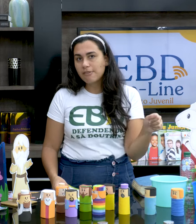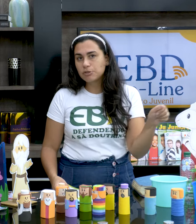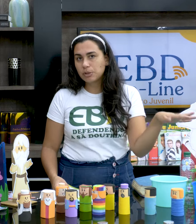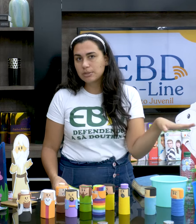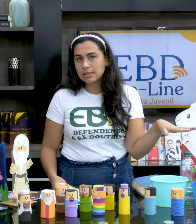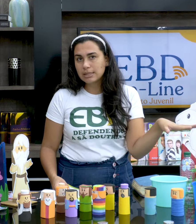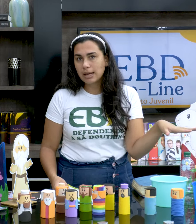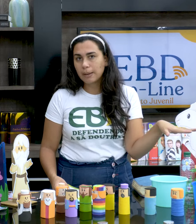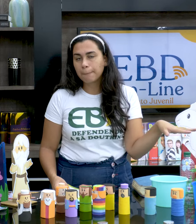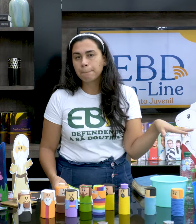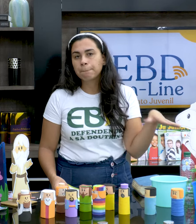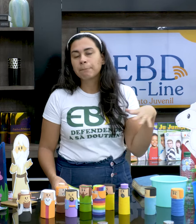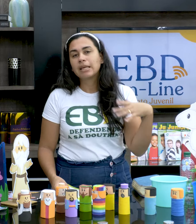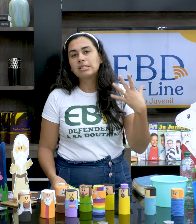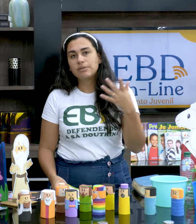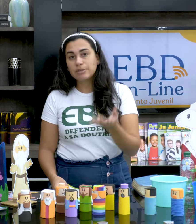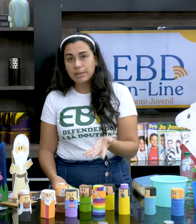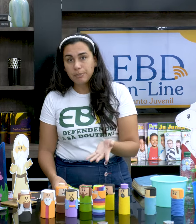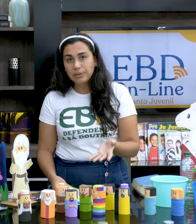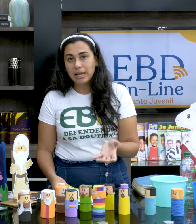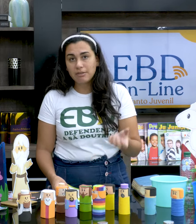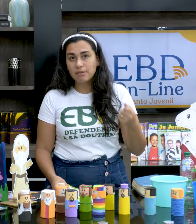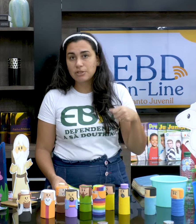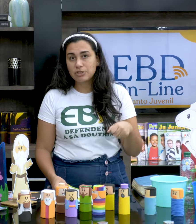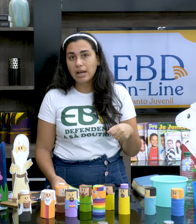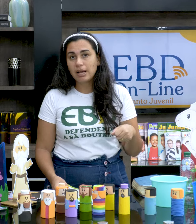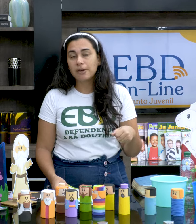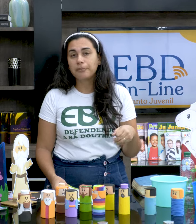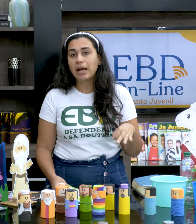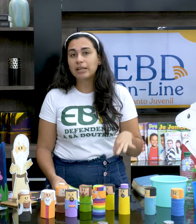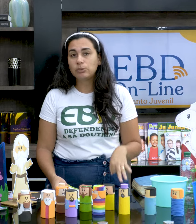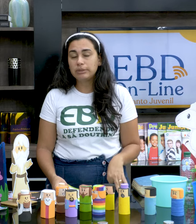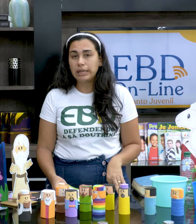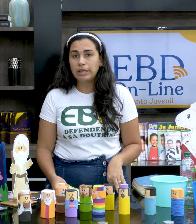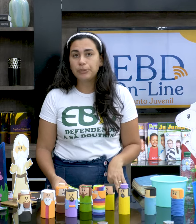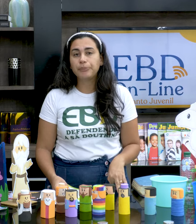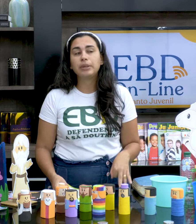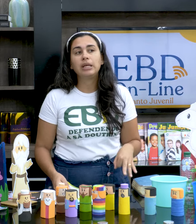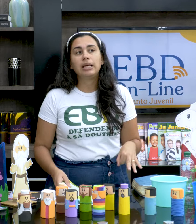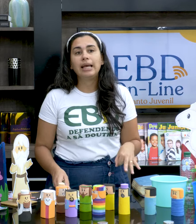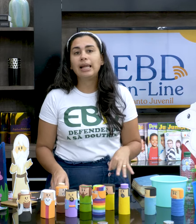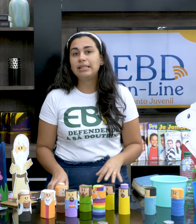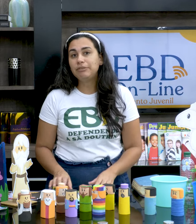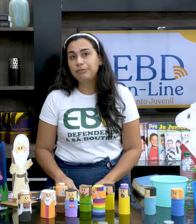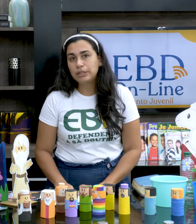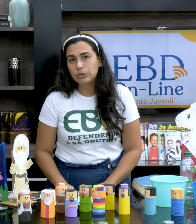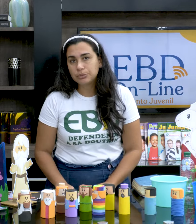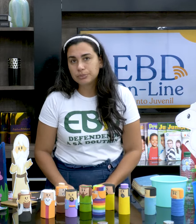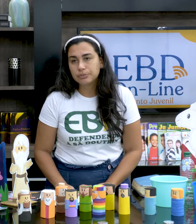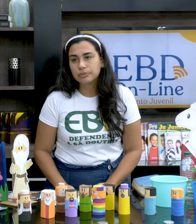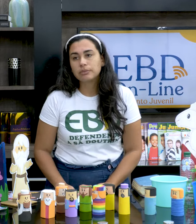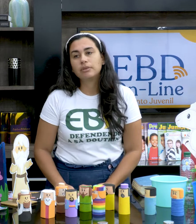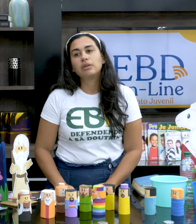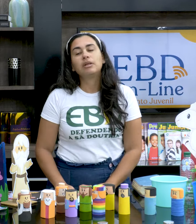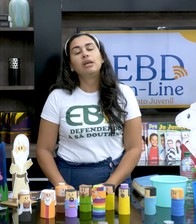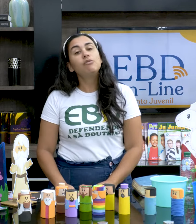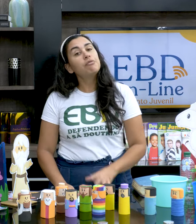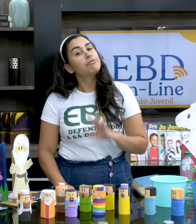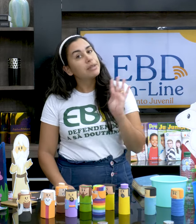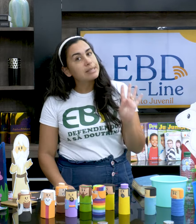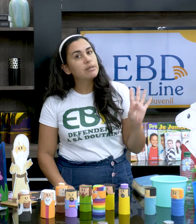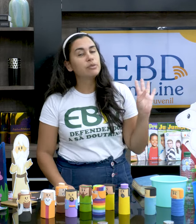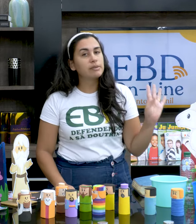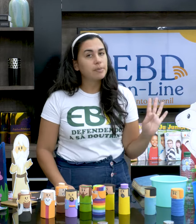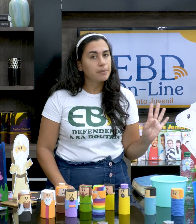essas garrafas pra nossa sala. Se você puder levar uma jarra, a que eu tenho, ela é de vidro. Eu